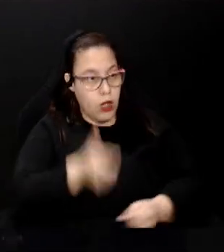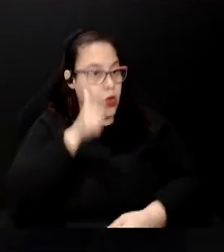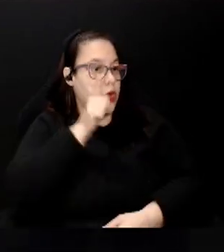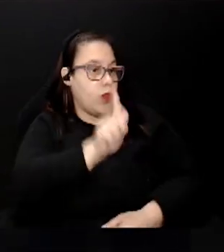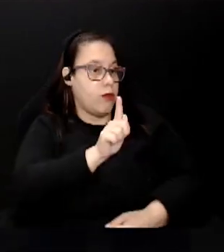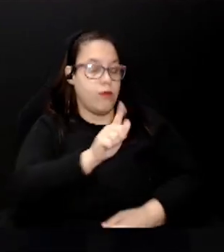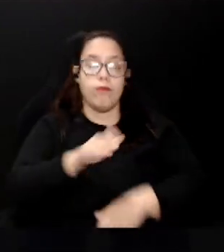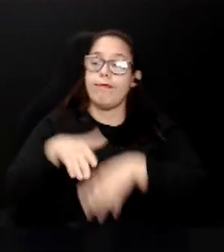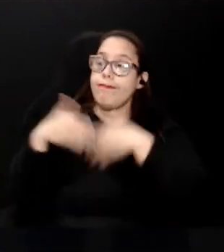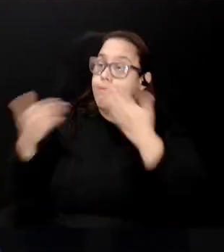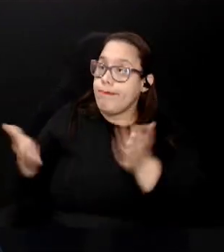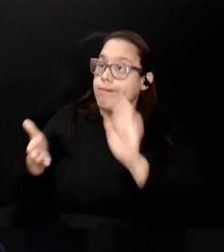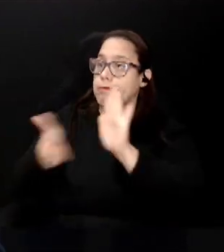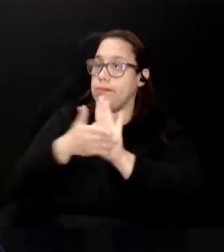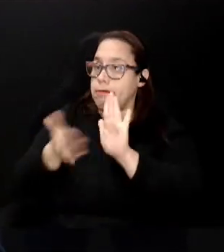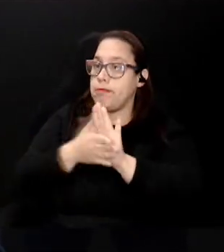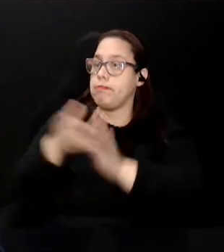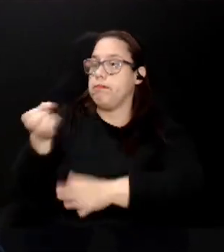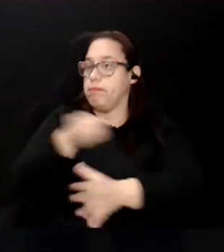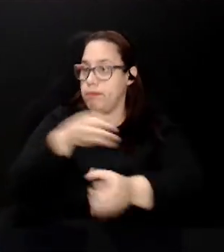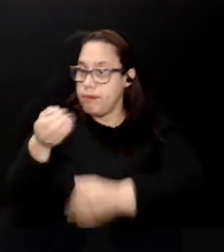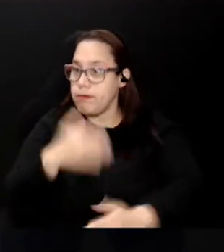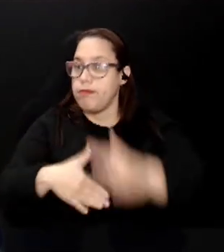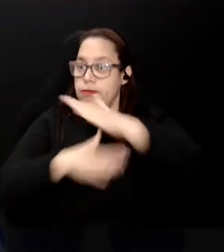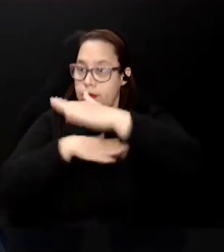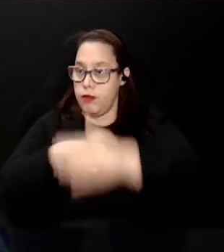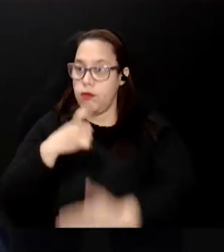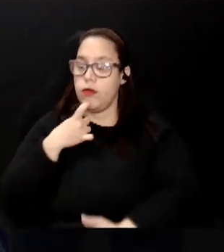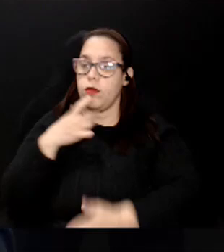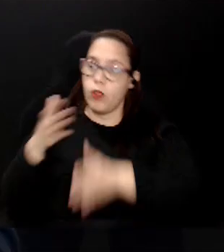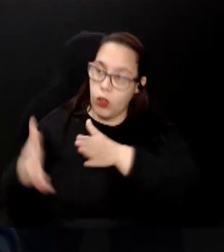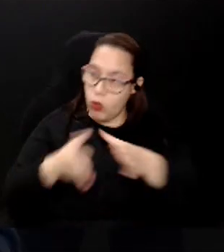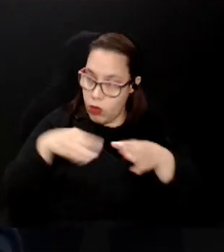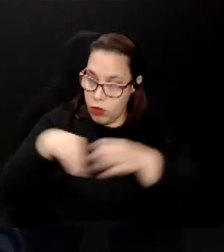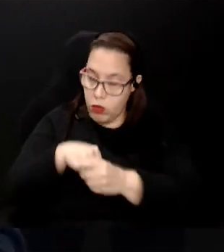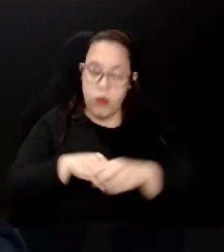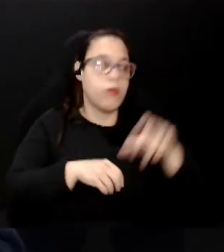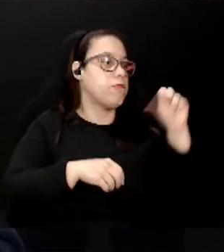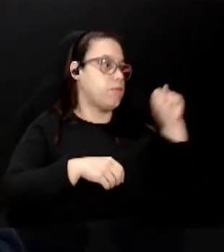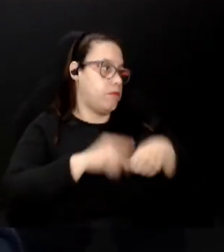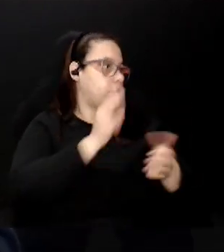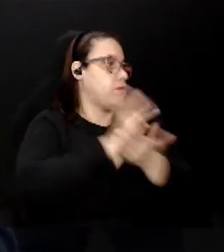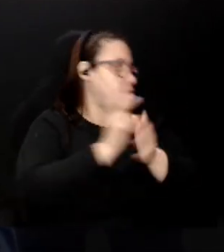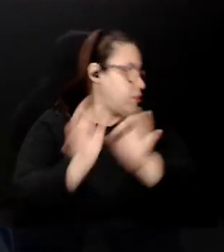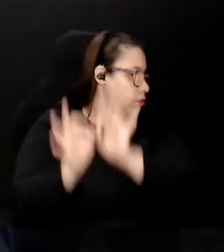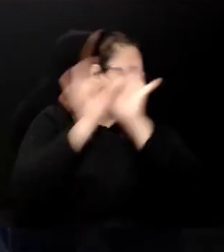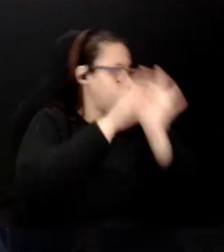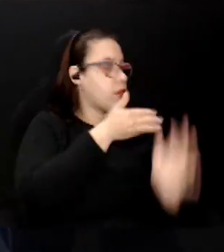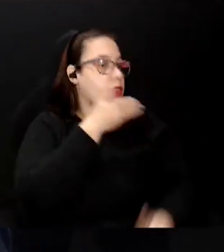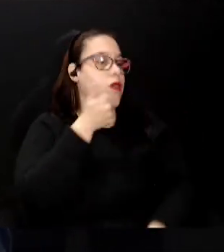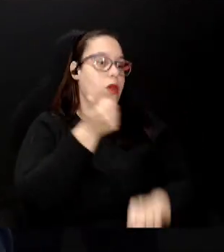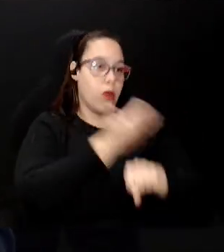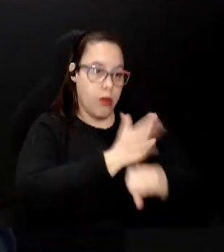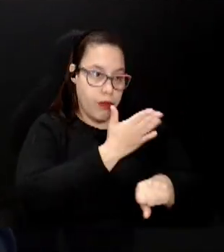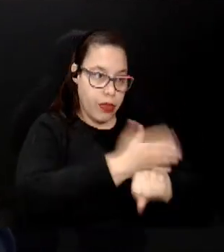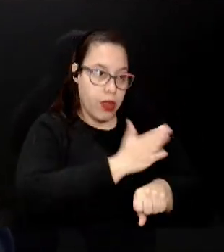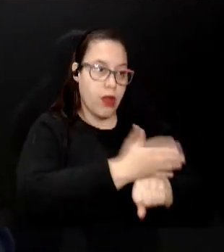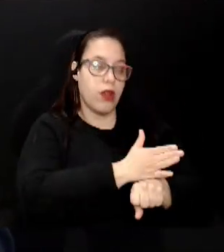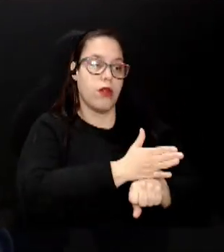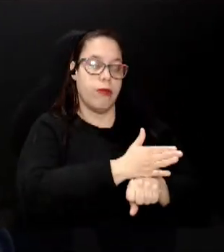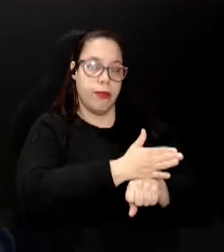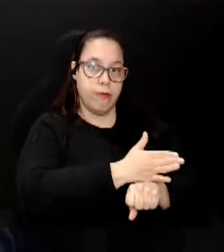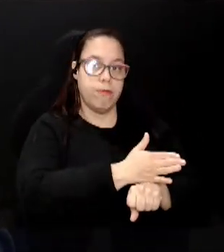a modernização da Câmara Municipal nos processos internos. Sim, sempre acompanhando as melhores práticas, entendeu? A Câmara investe